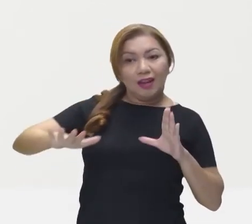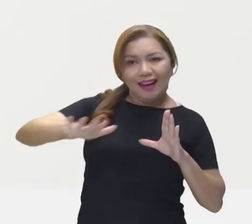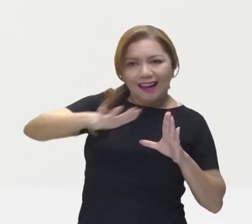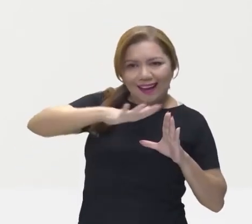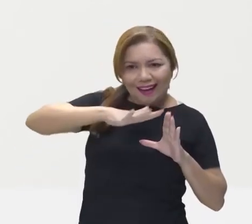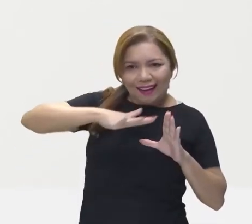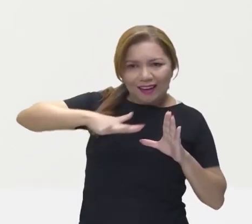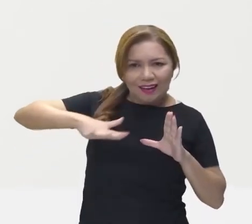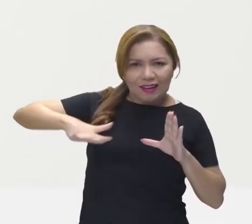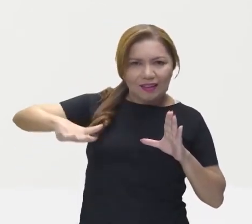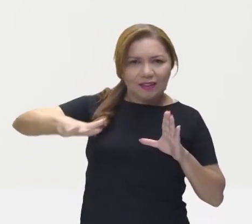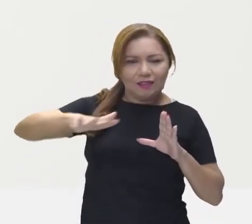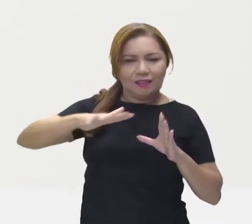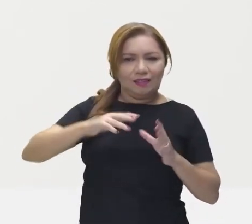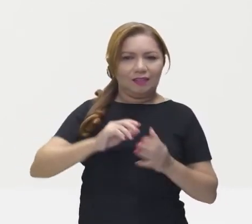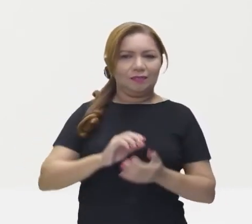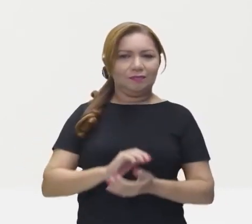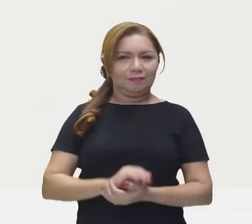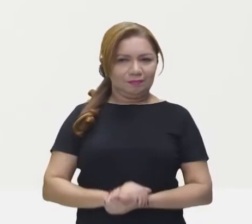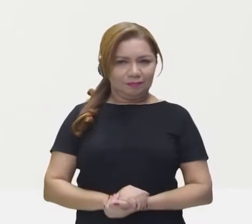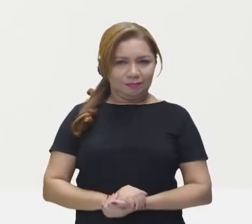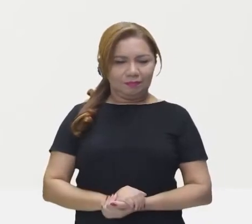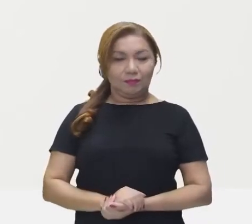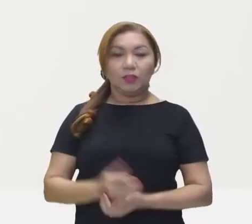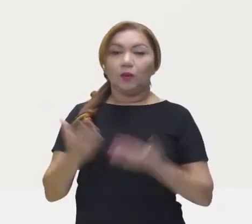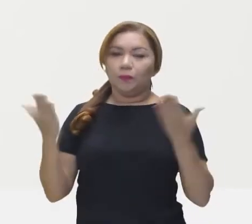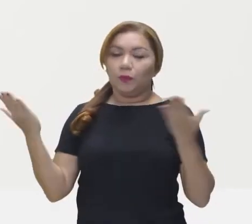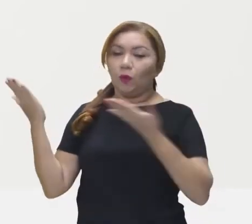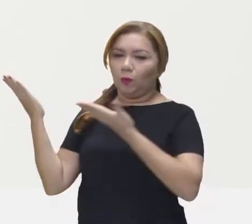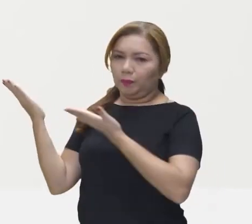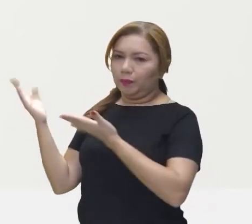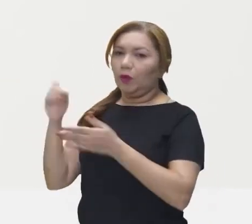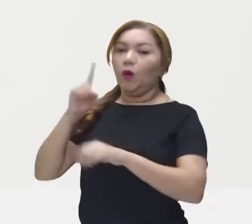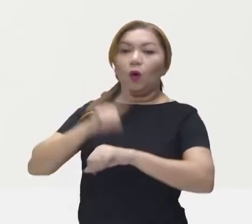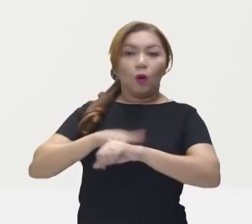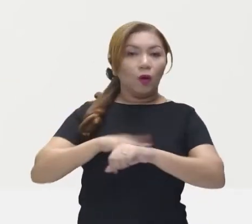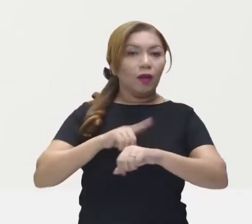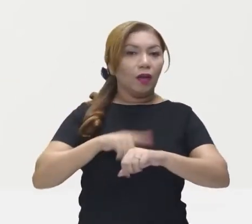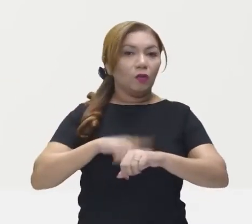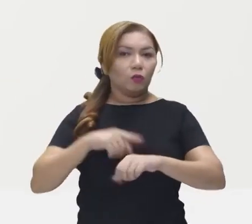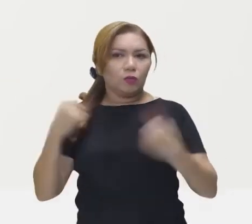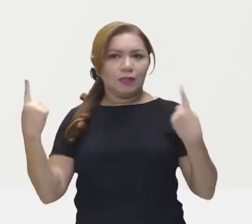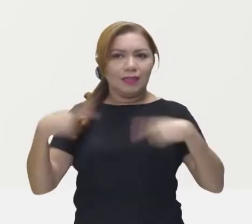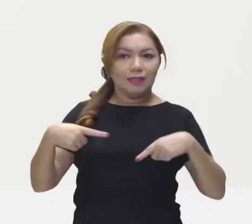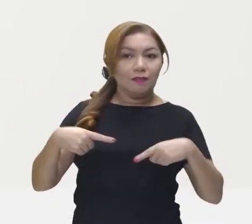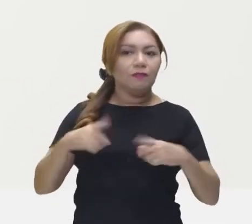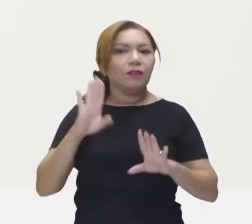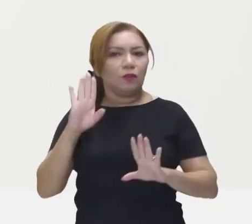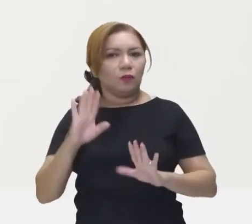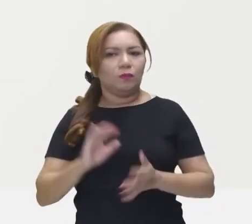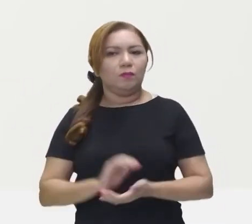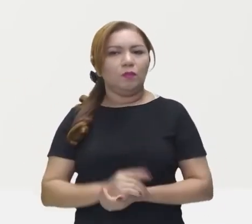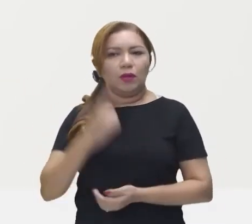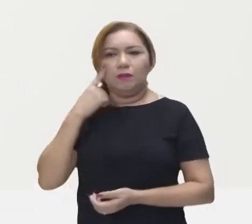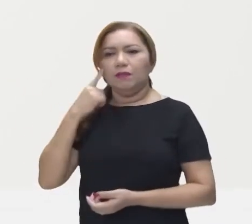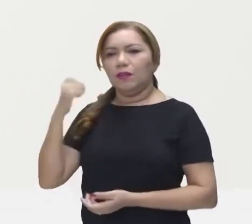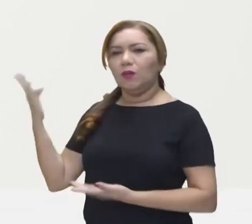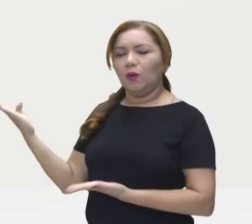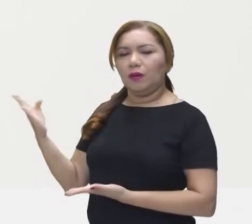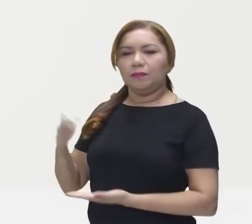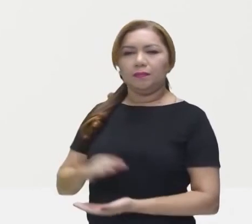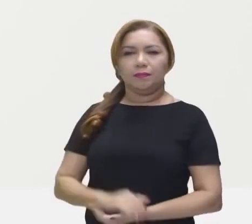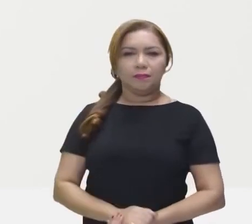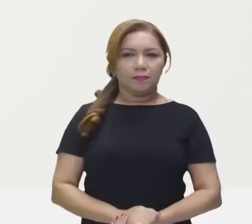tenho um desafio para você. Hora do desafio! Temos um desafio para você agora na tela. Qual é o desafio, professor?